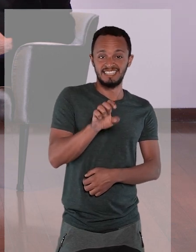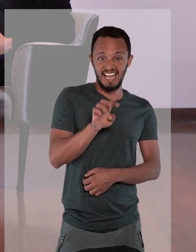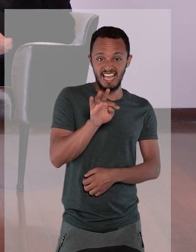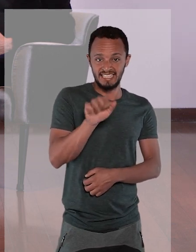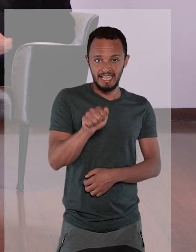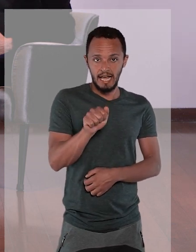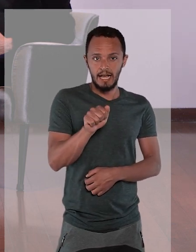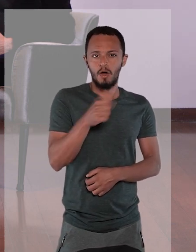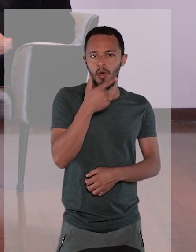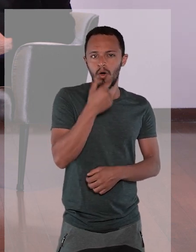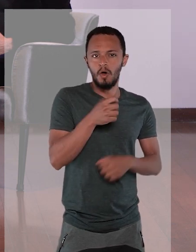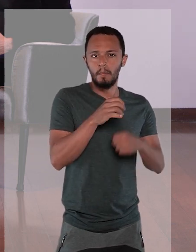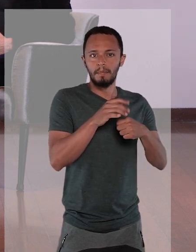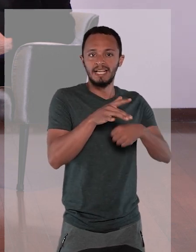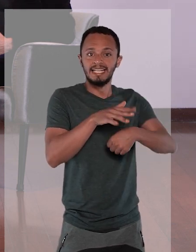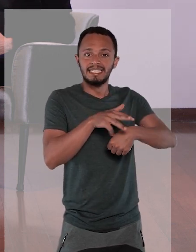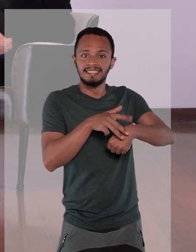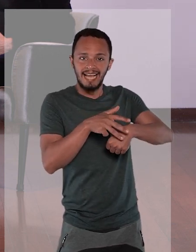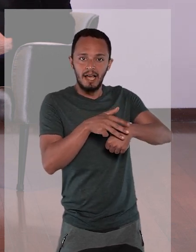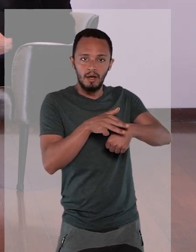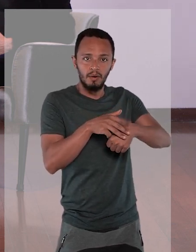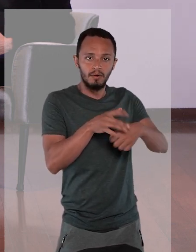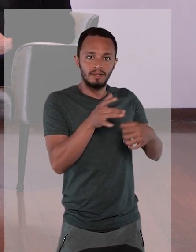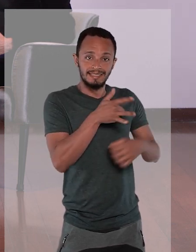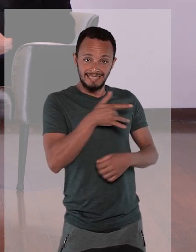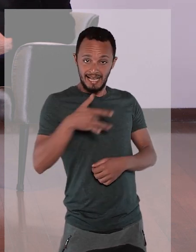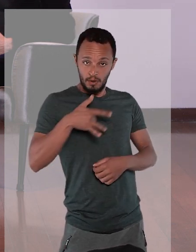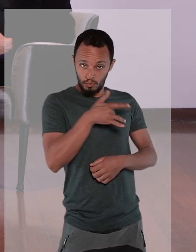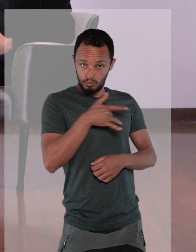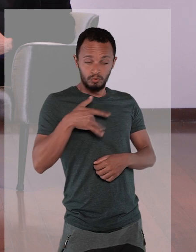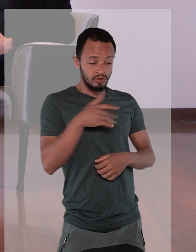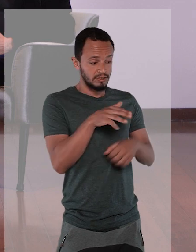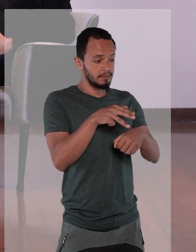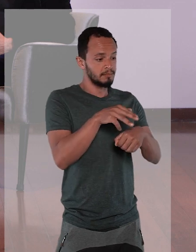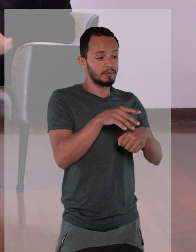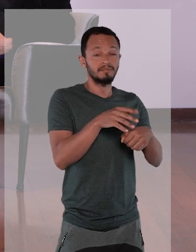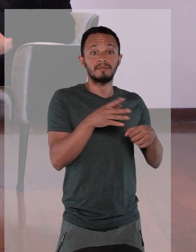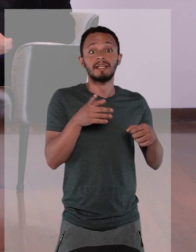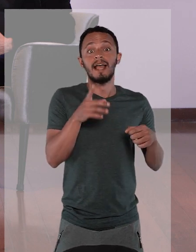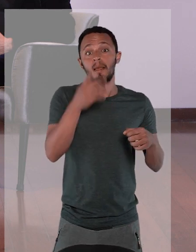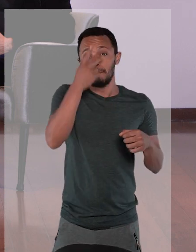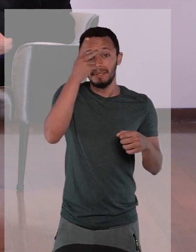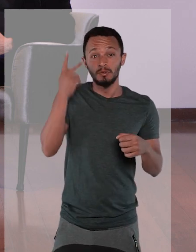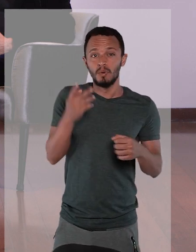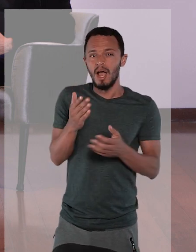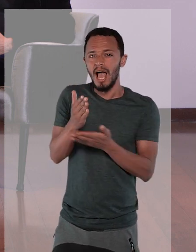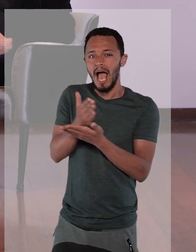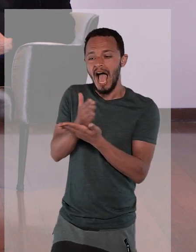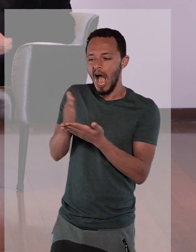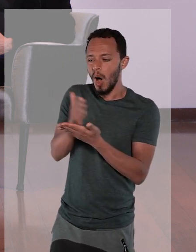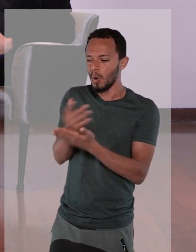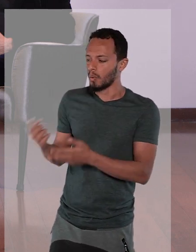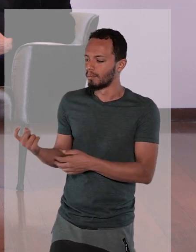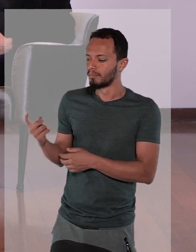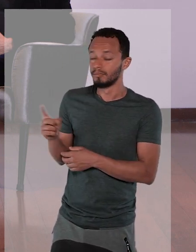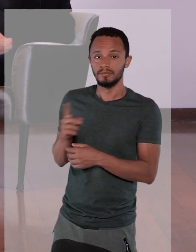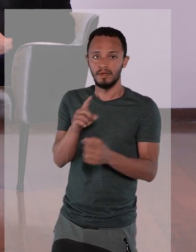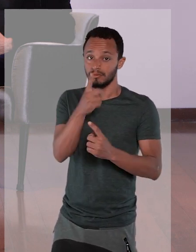estava nos outros países, não tinha chegado aqui ainda. Nós já tínhamos internado os primeiros pacientes logo depois do